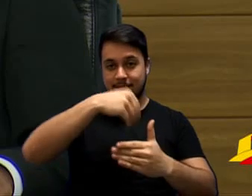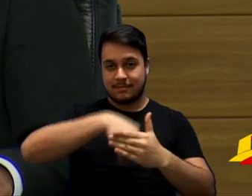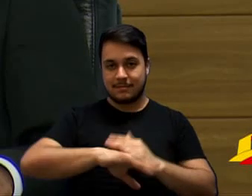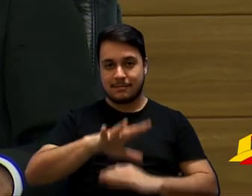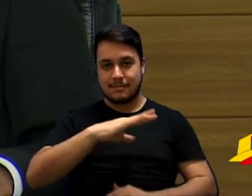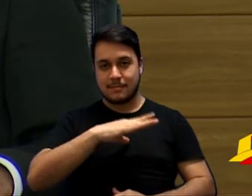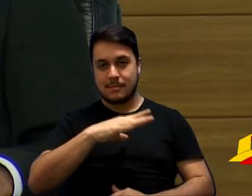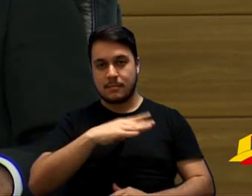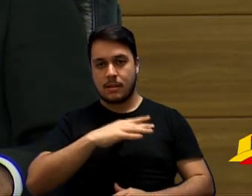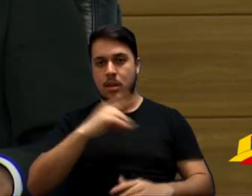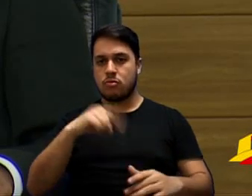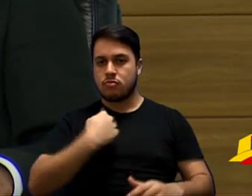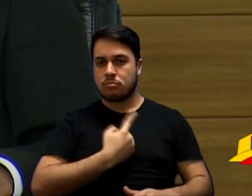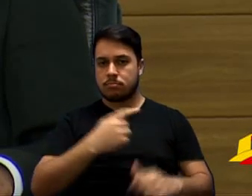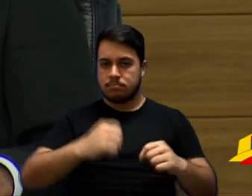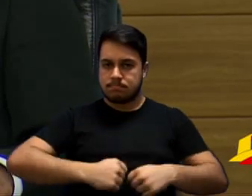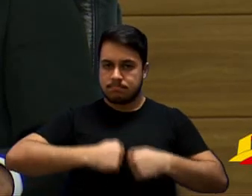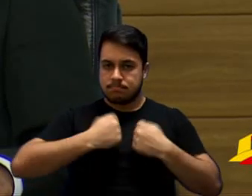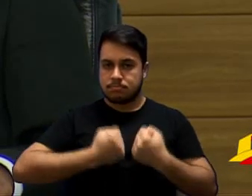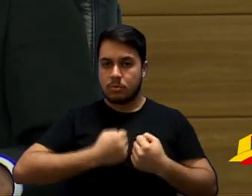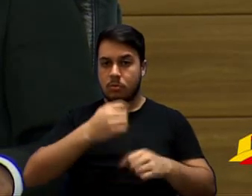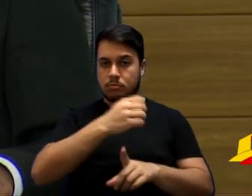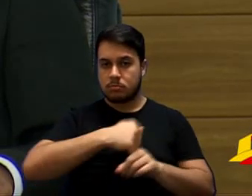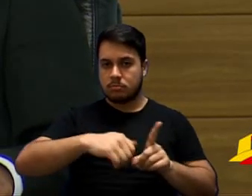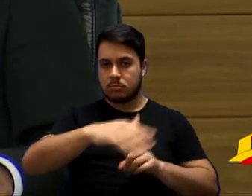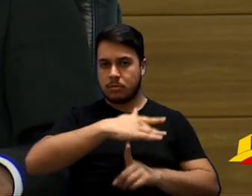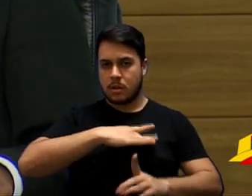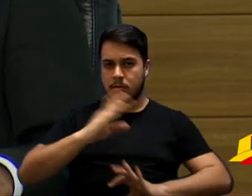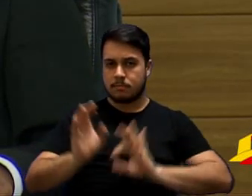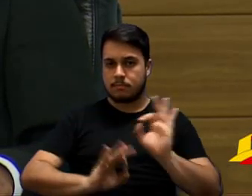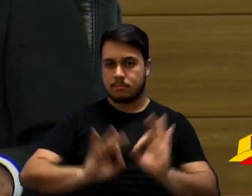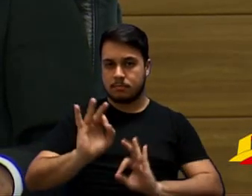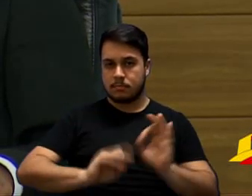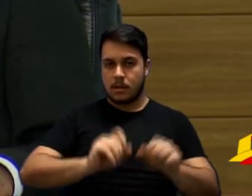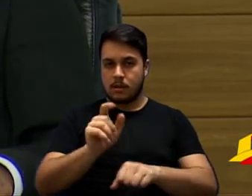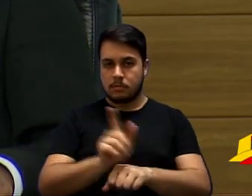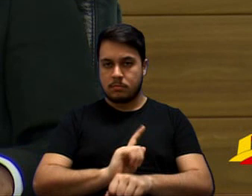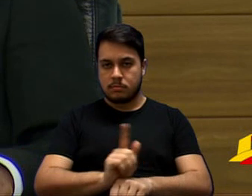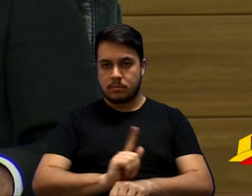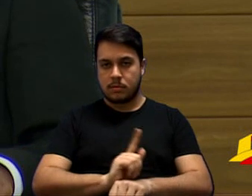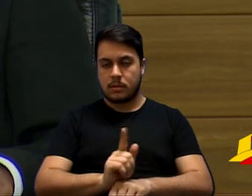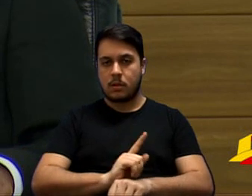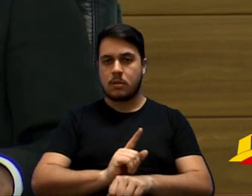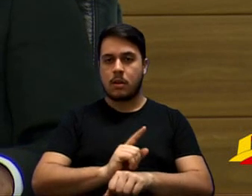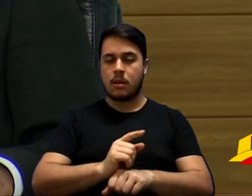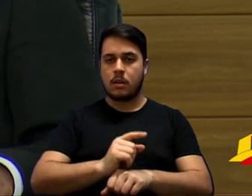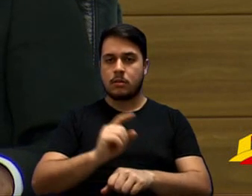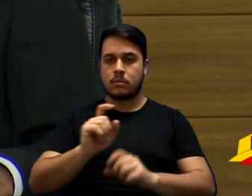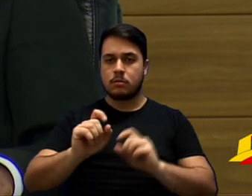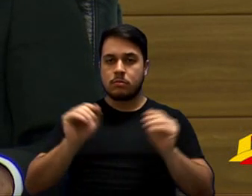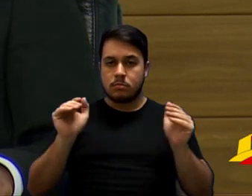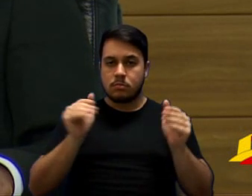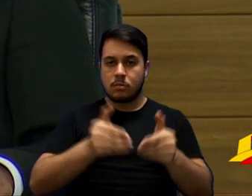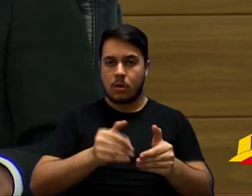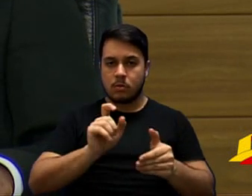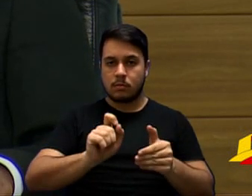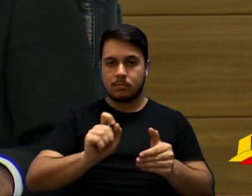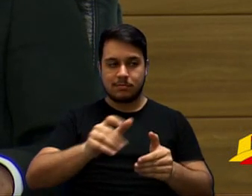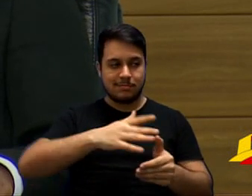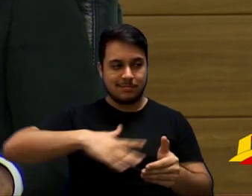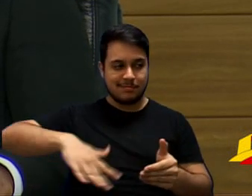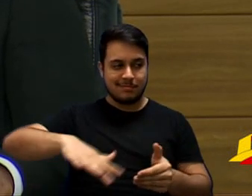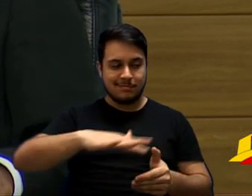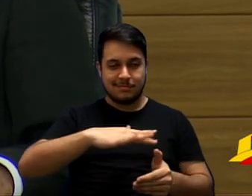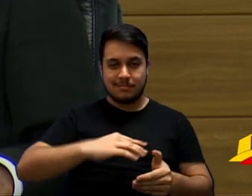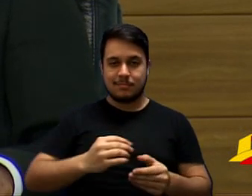de repente vai do nosso esforço enquanto sociedade organizada enquanto gestores de priorizar áreas e de oferecer